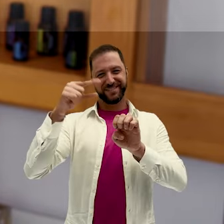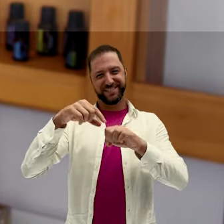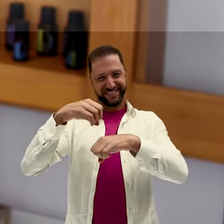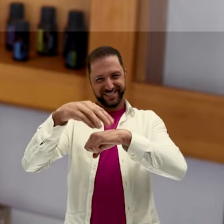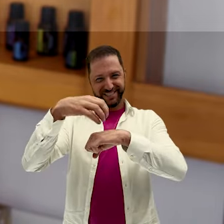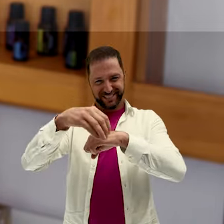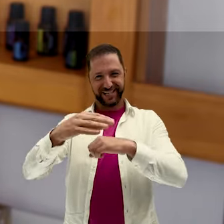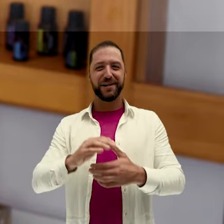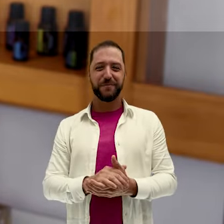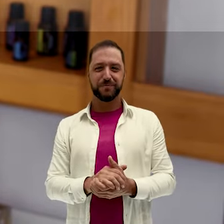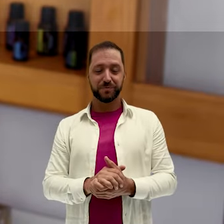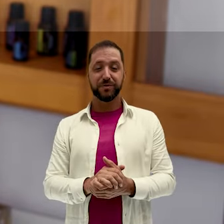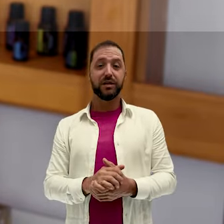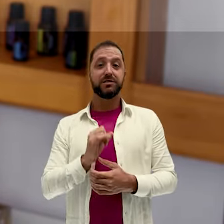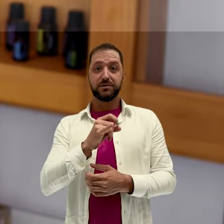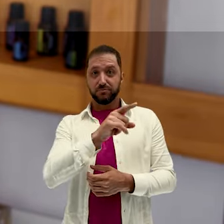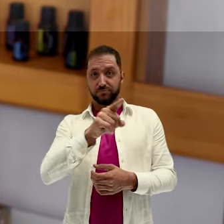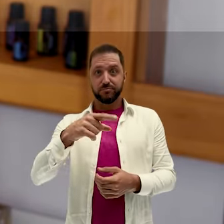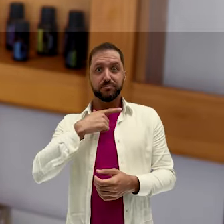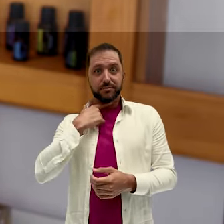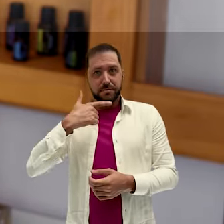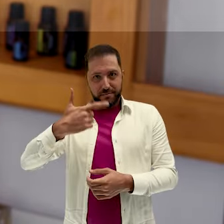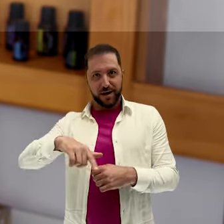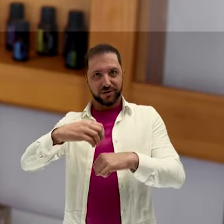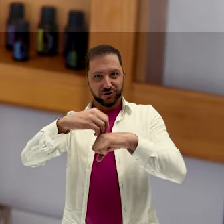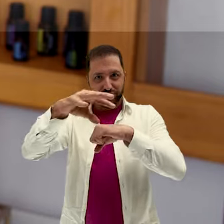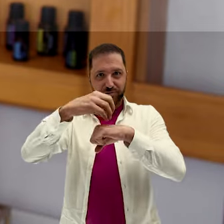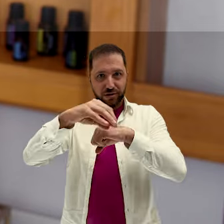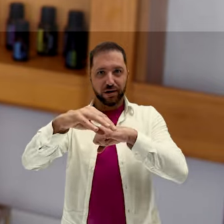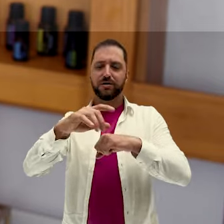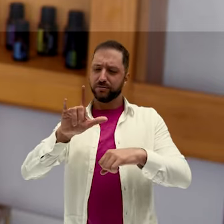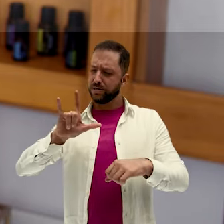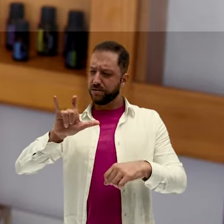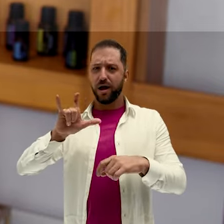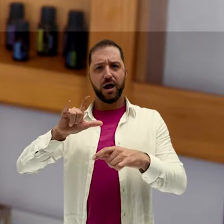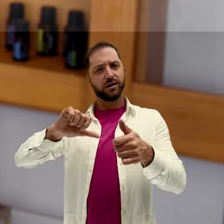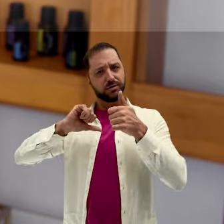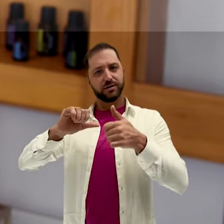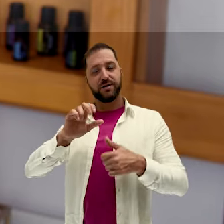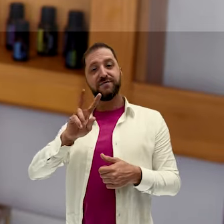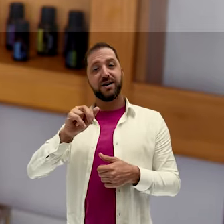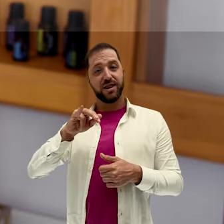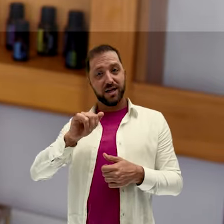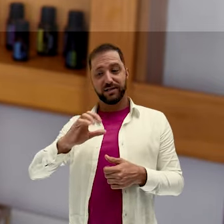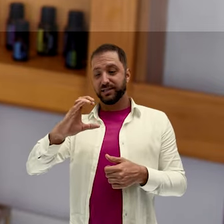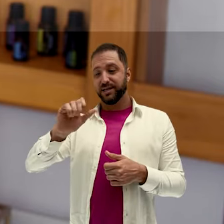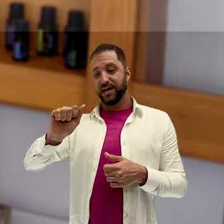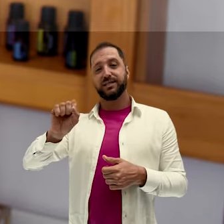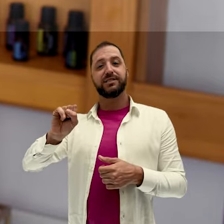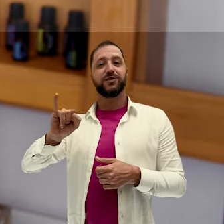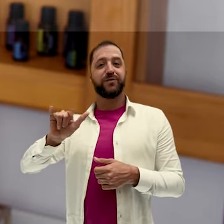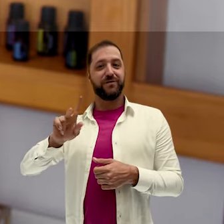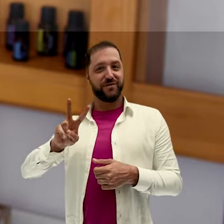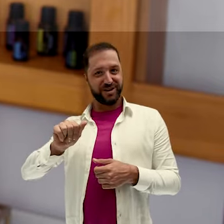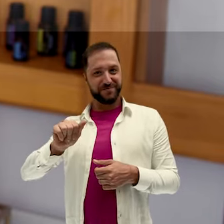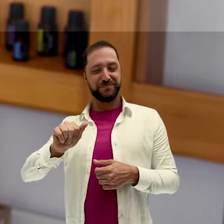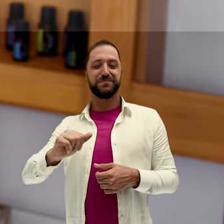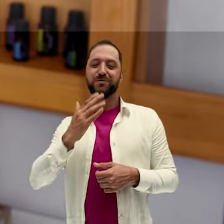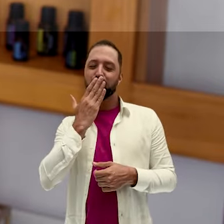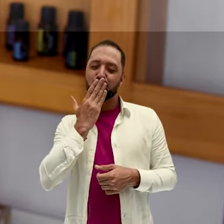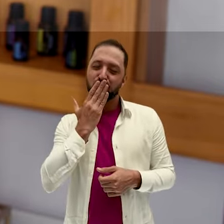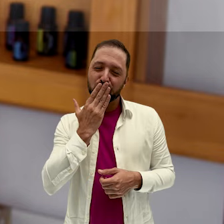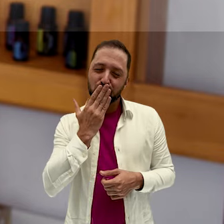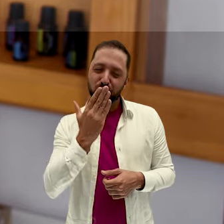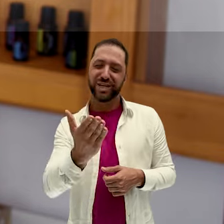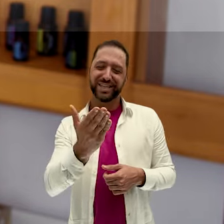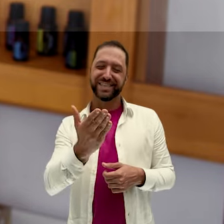momento. E vocês, se quiserem mais dicas, me seguem no Instagram, Vânia C.A. Silva. E é isso aí.